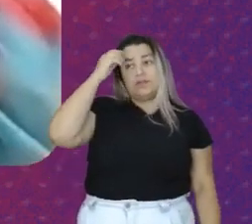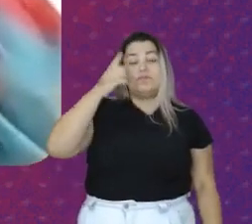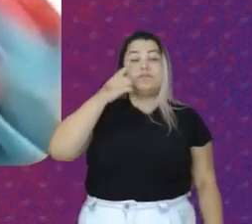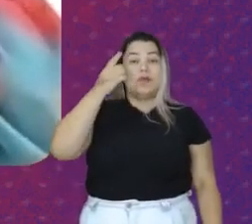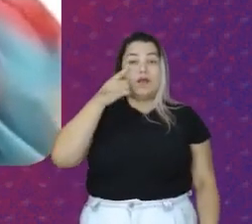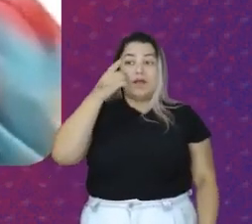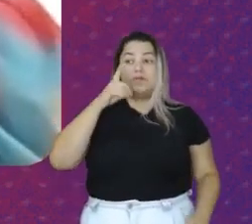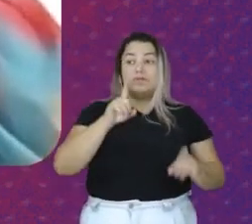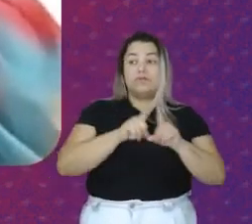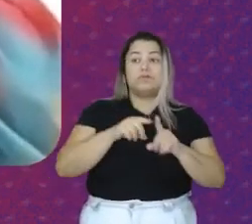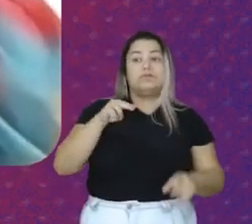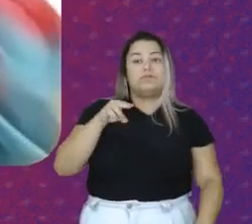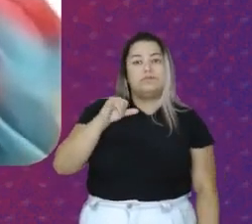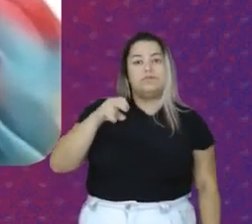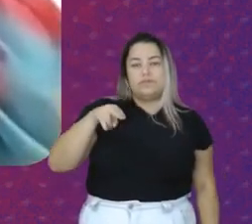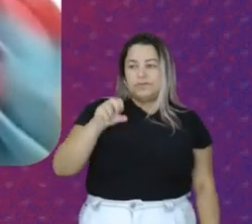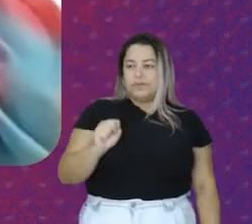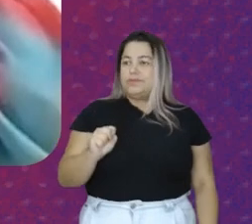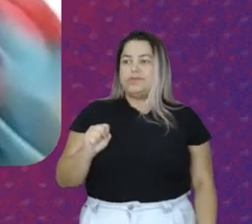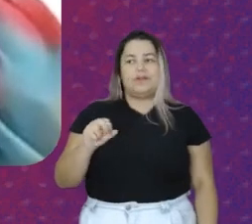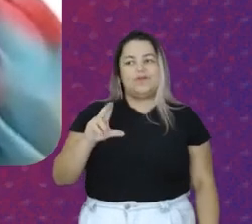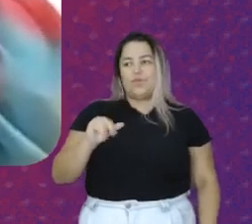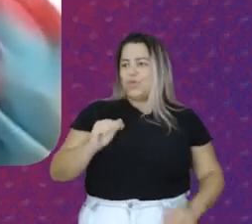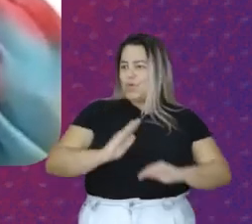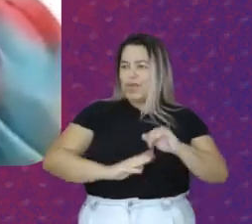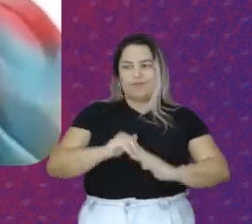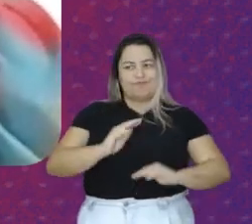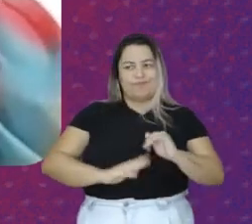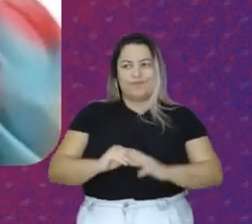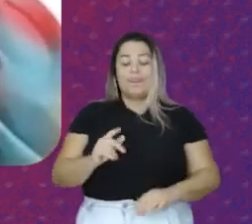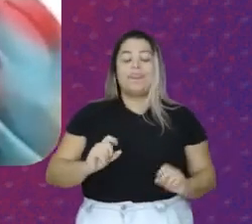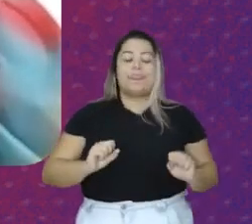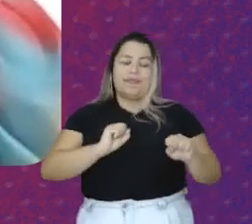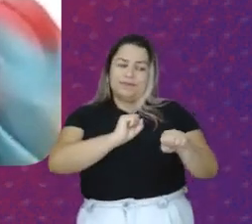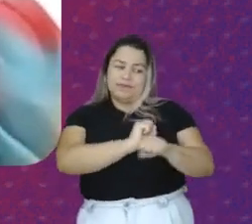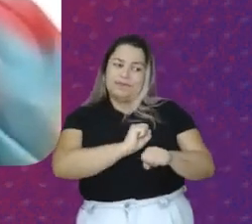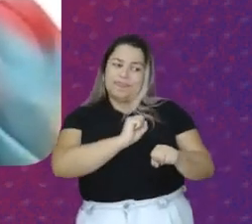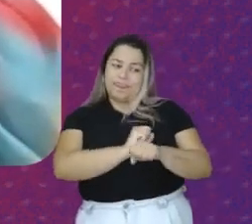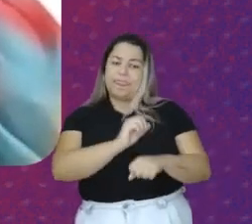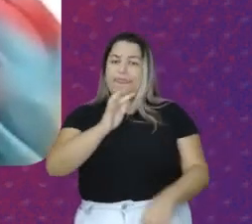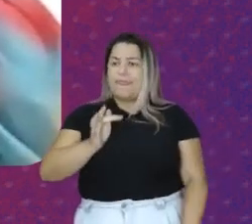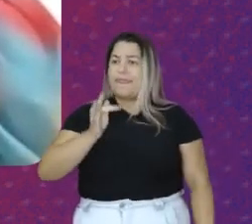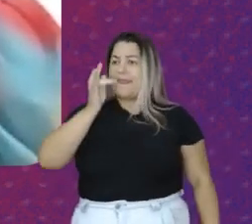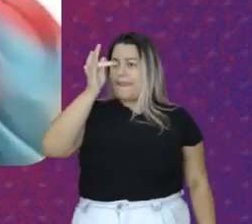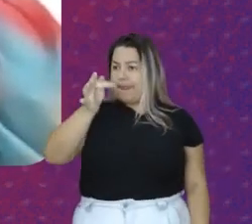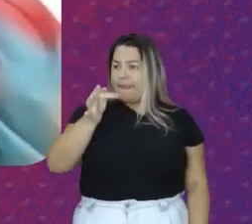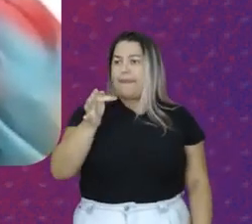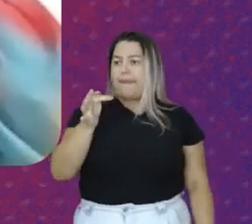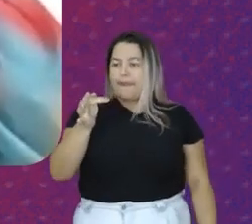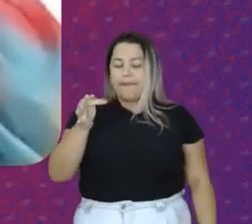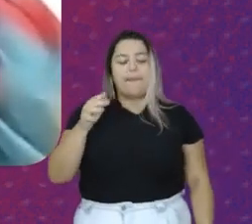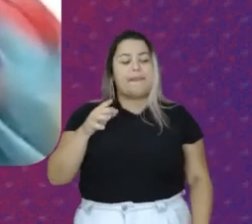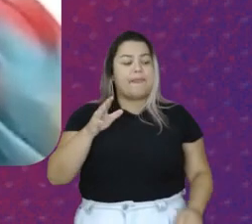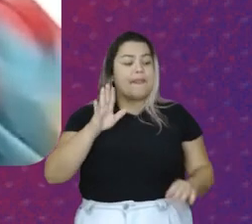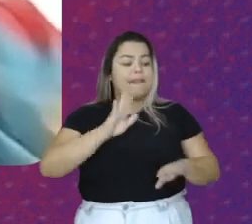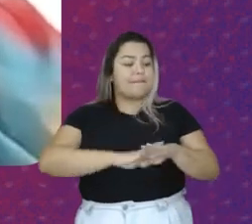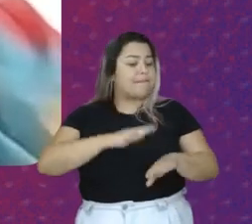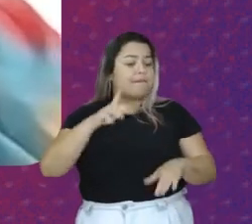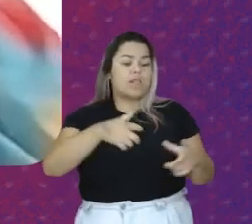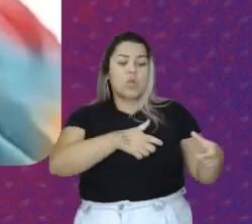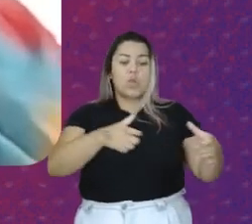PT de Minas Gerais. Isso não é pouca coisa. E eu espero que nos próximos anos a nossa presença seja cada vez maior